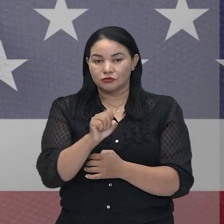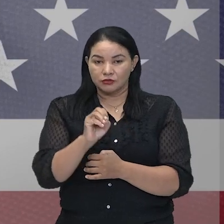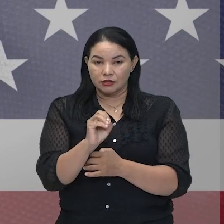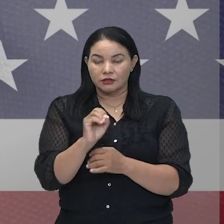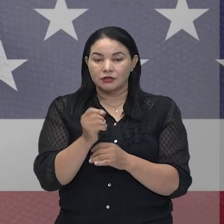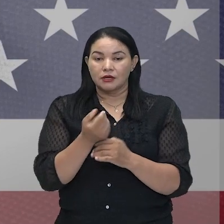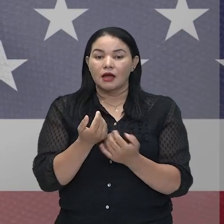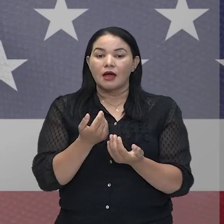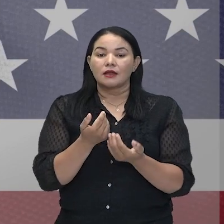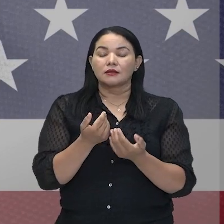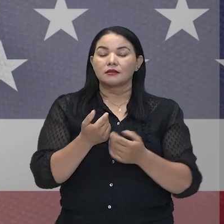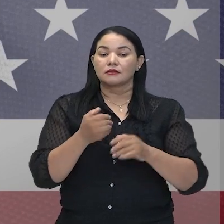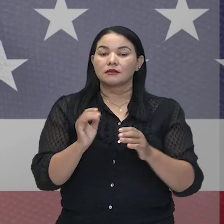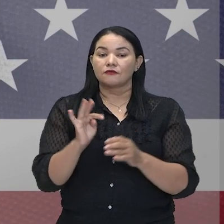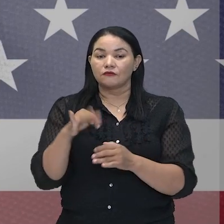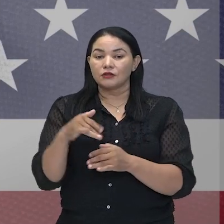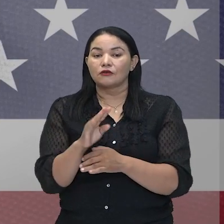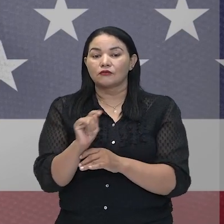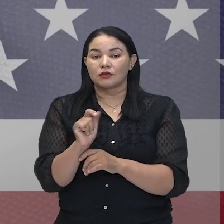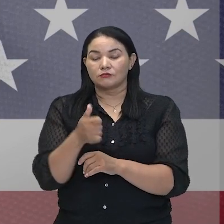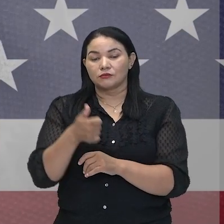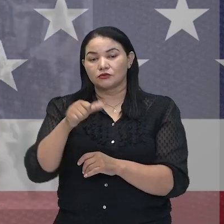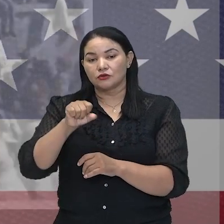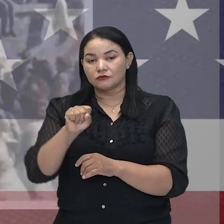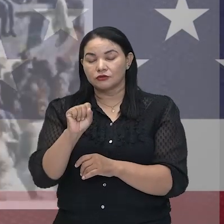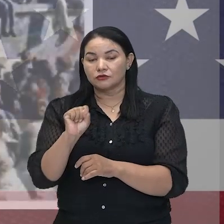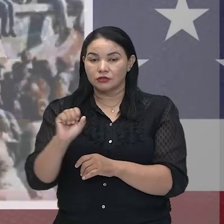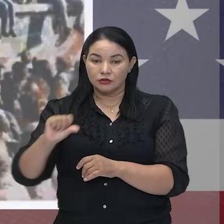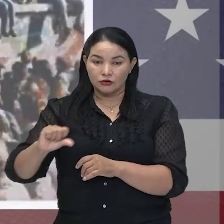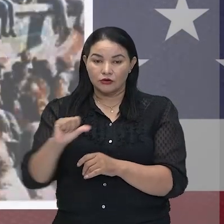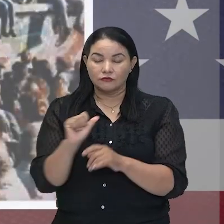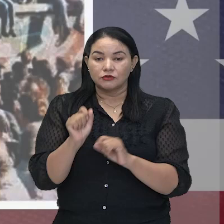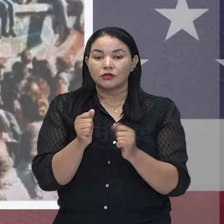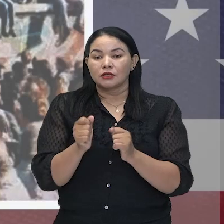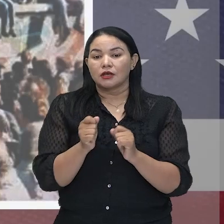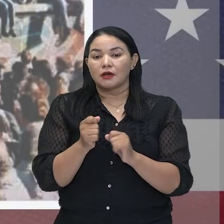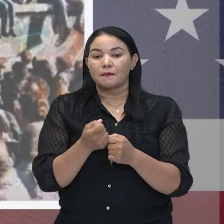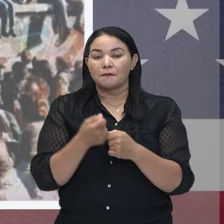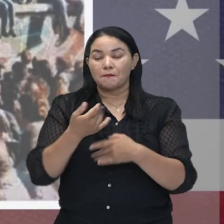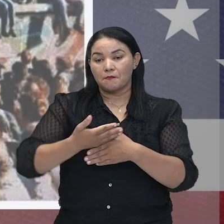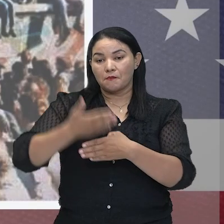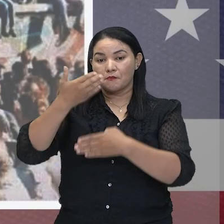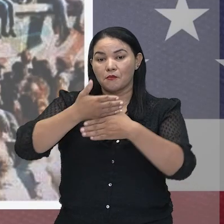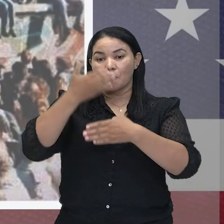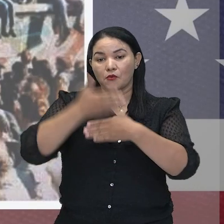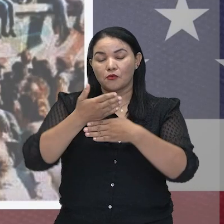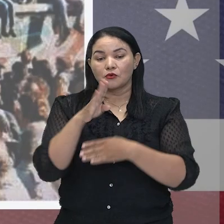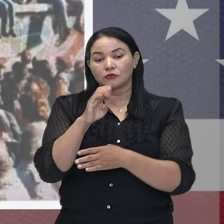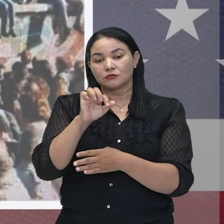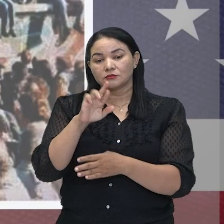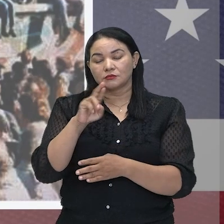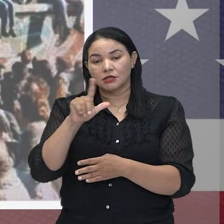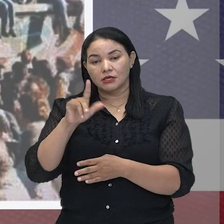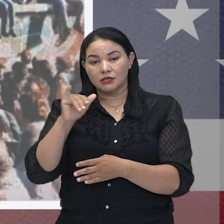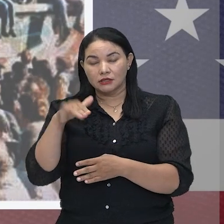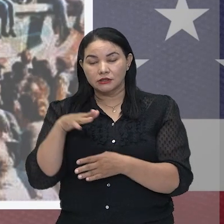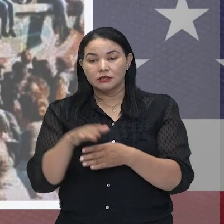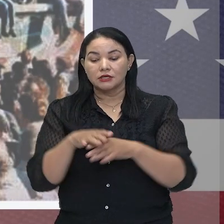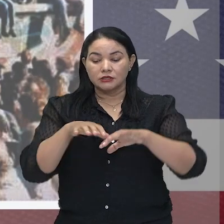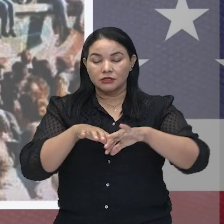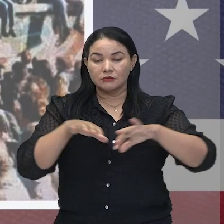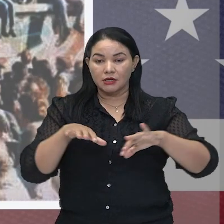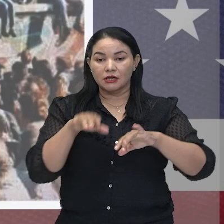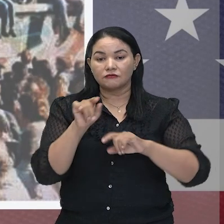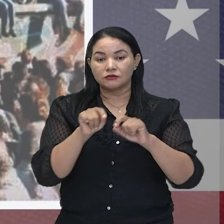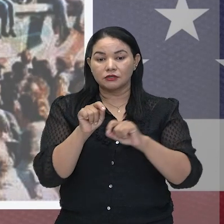principalmente em 1989, onde a gente vai ver o quê? A queda, então, ali do Muro de Berlim, que separava, então, né, essa influência do